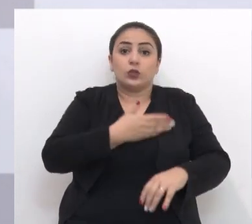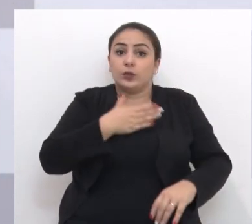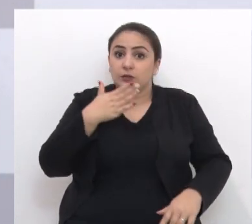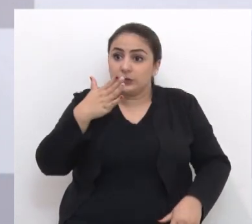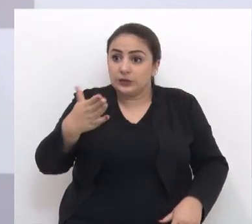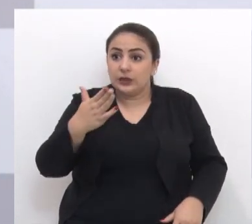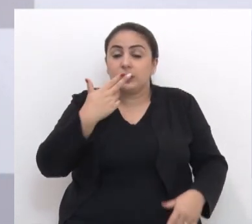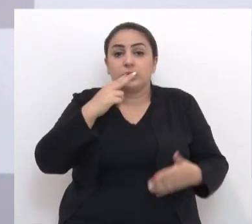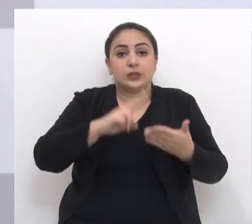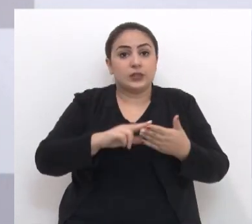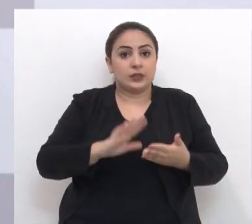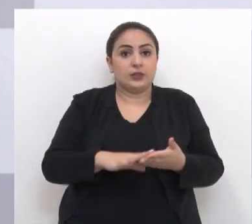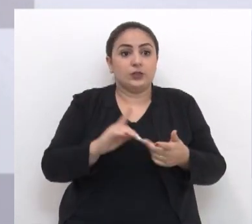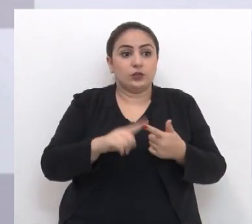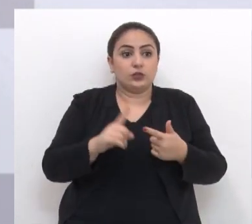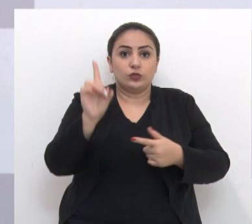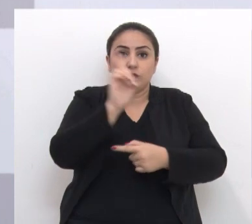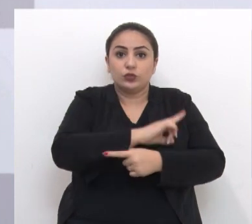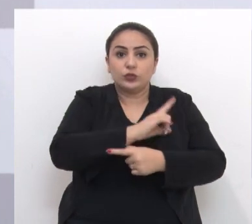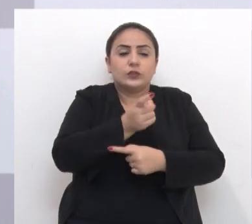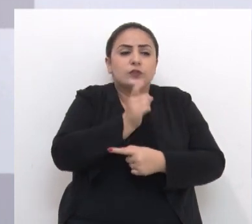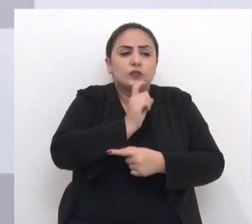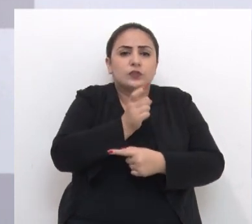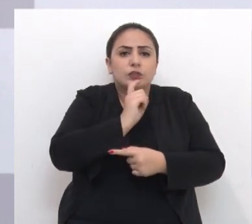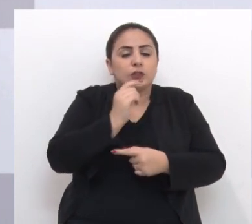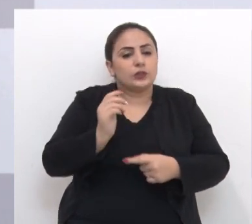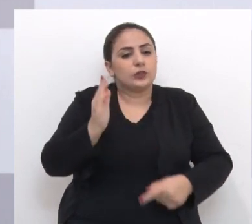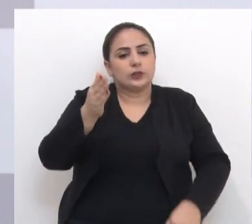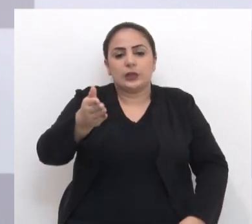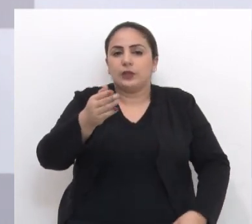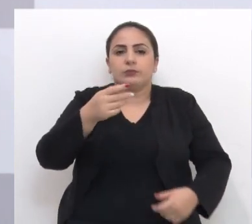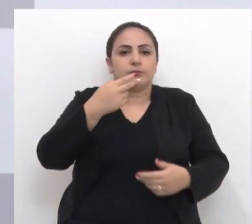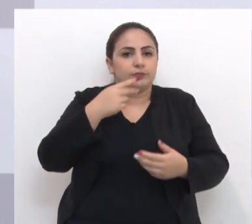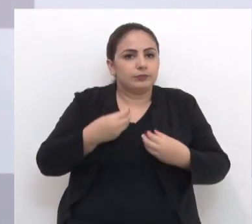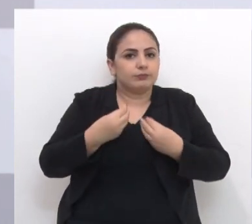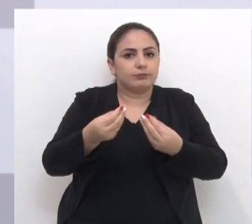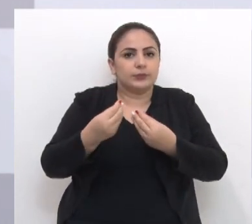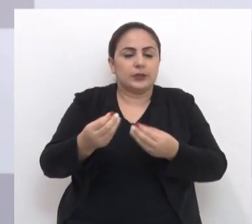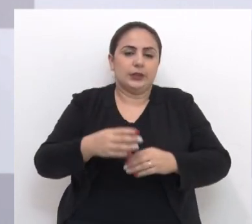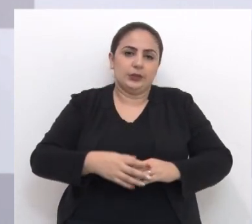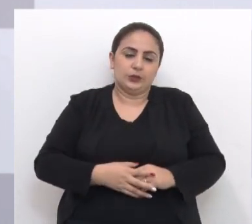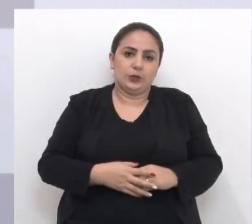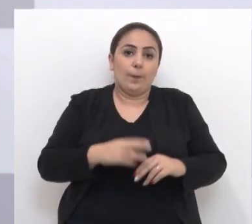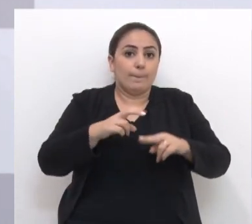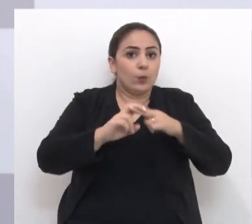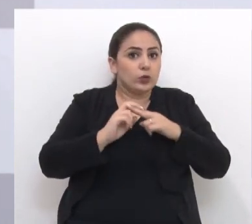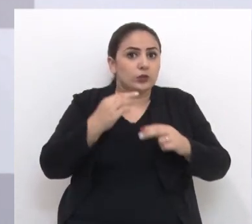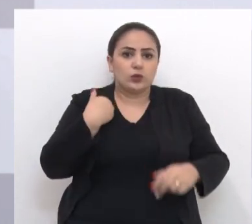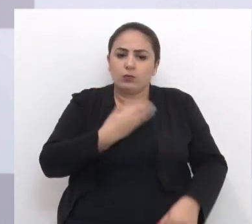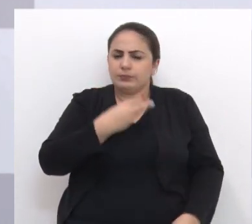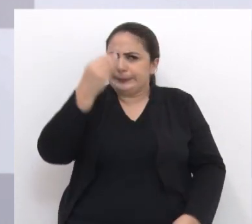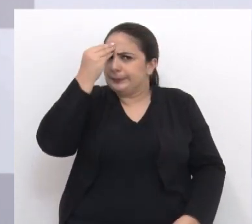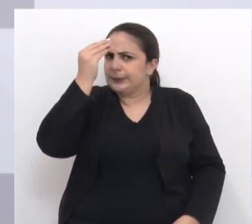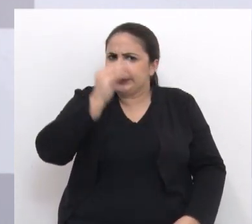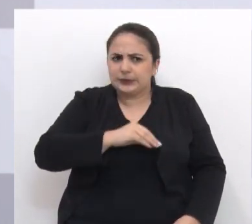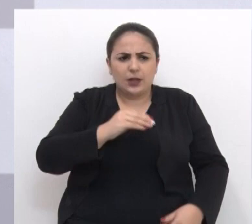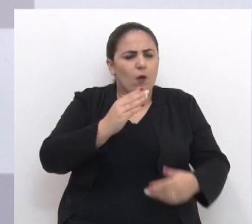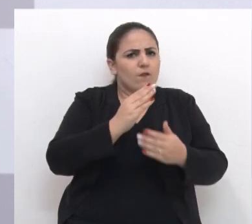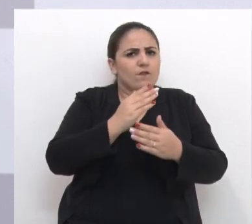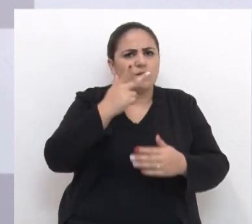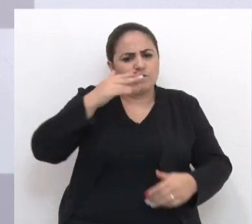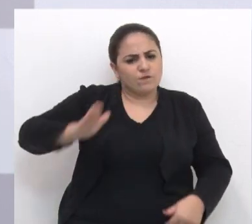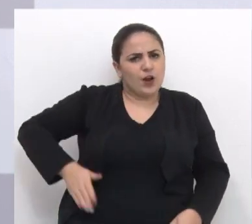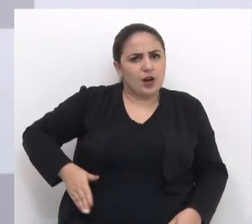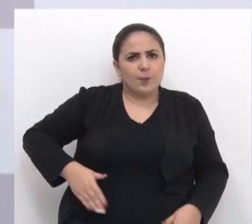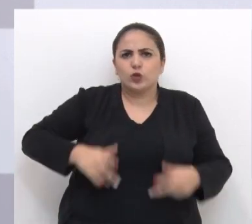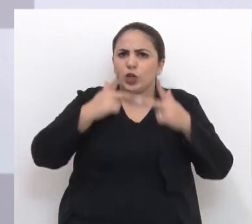entregando. No frio intenso, como é a nossa região, o trabalhador de Correio está lá entregando. Então a gente não é preguiçoso, não é